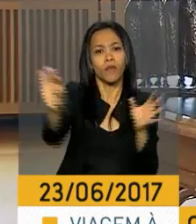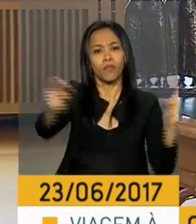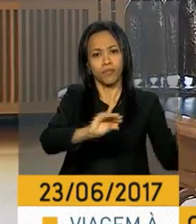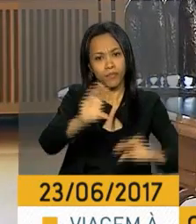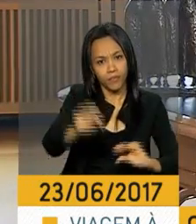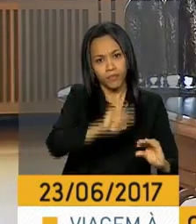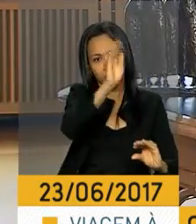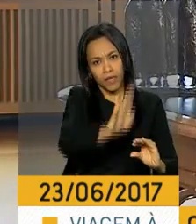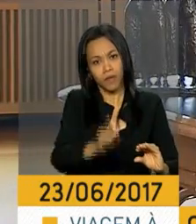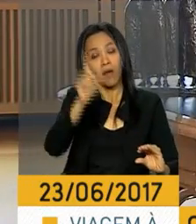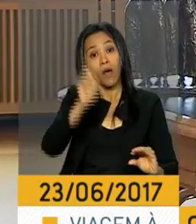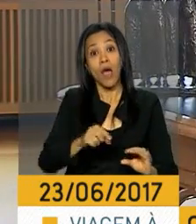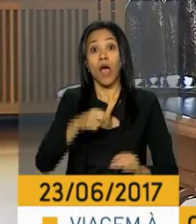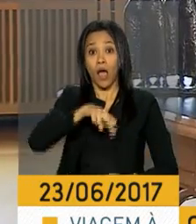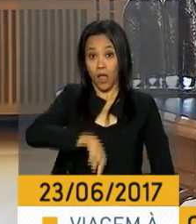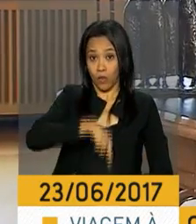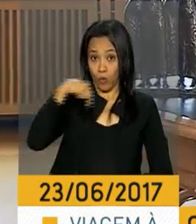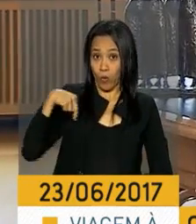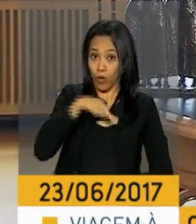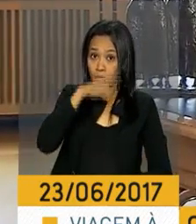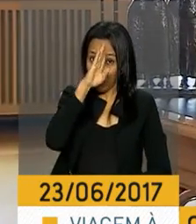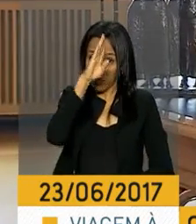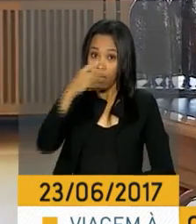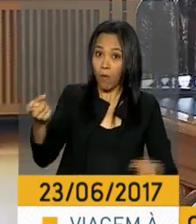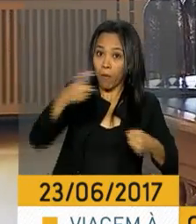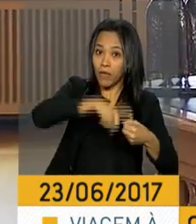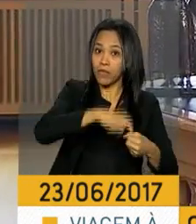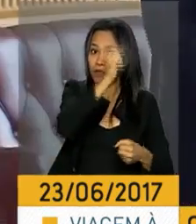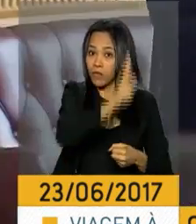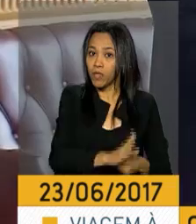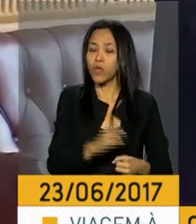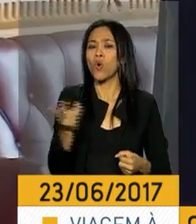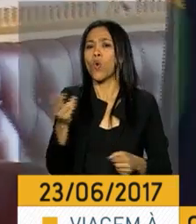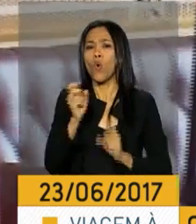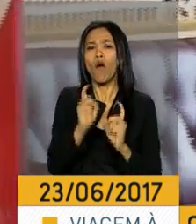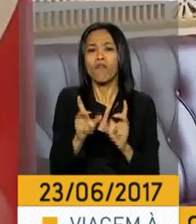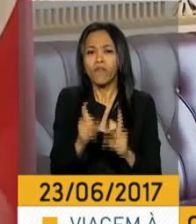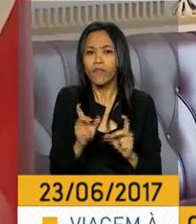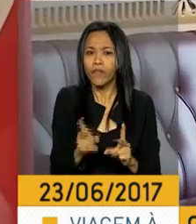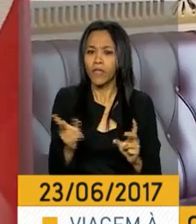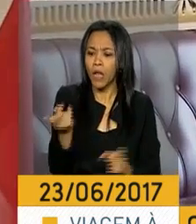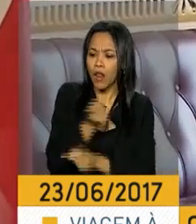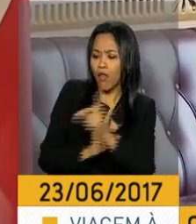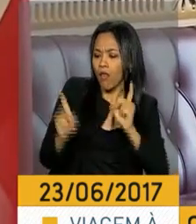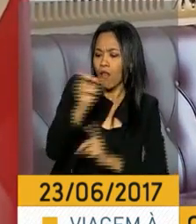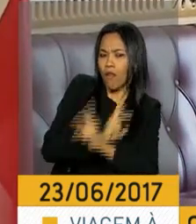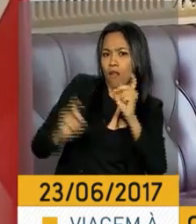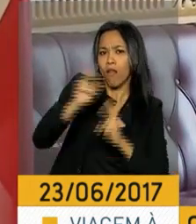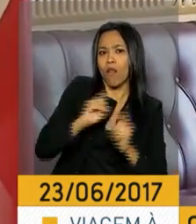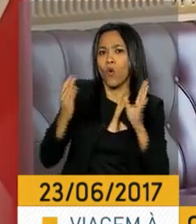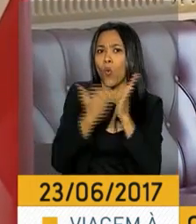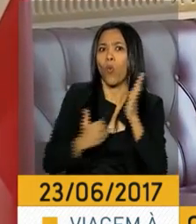dos principais parceiros do Brasil. No ano passado, o comércio entre os dois países alcançou